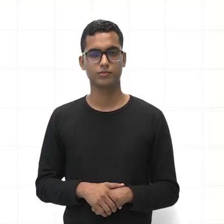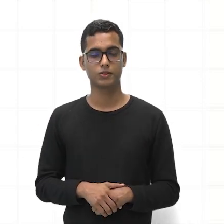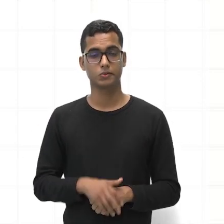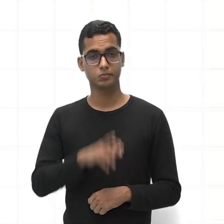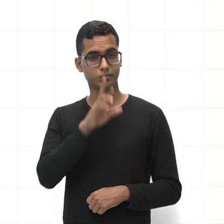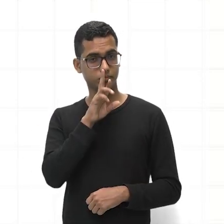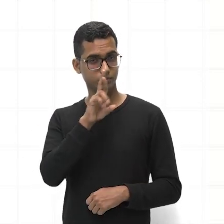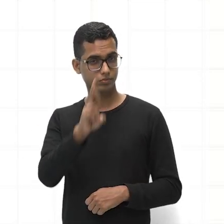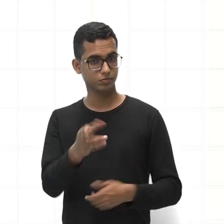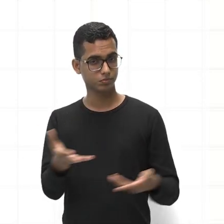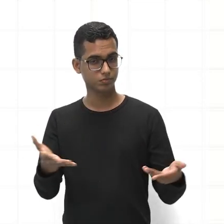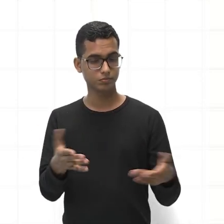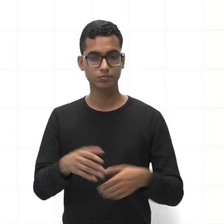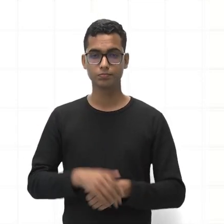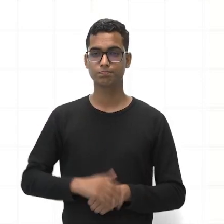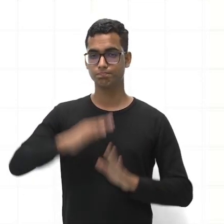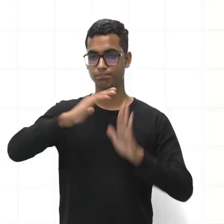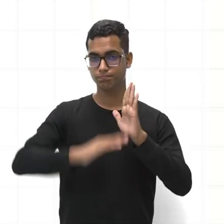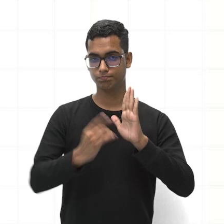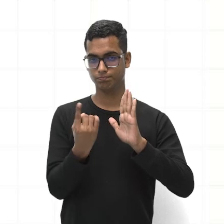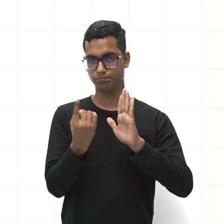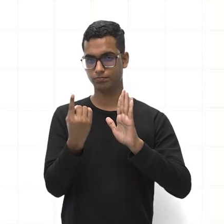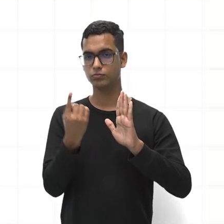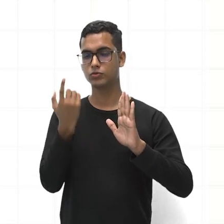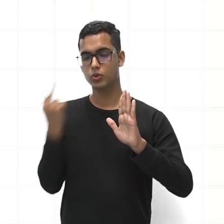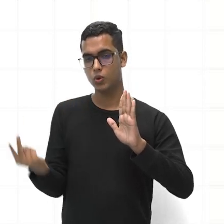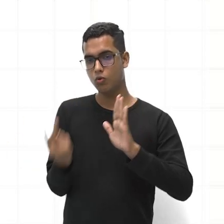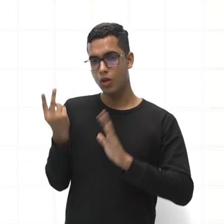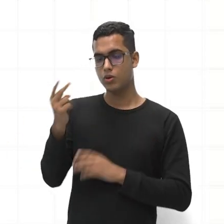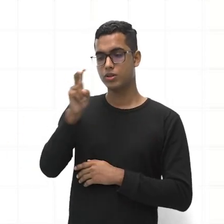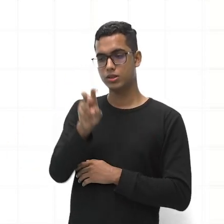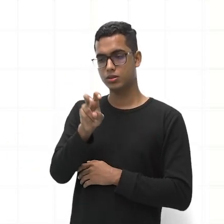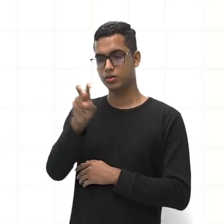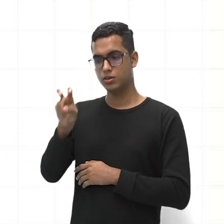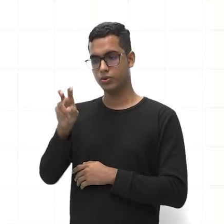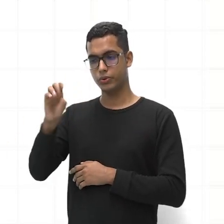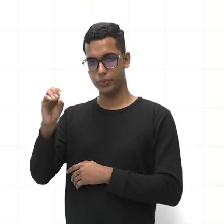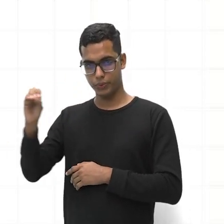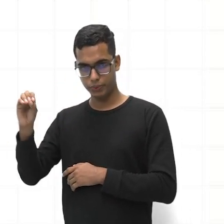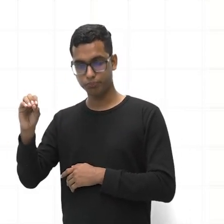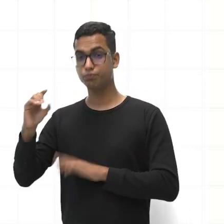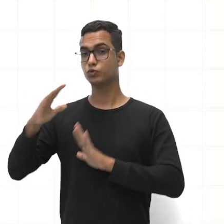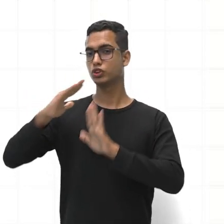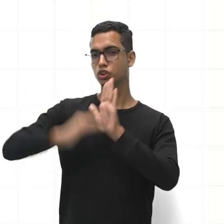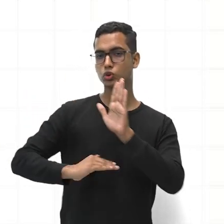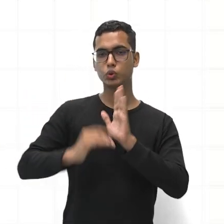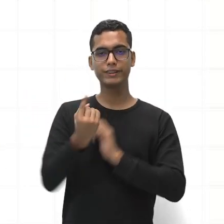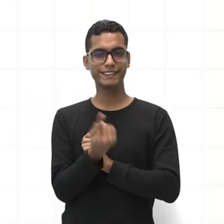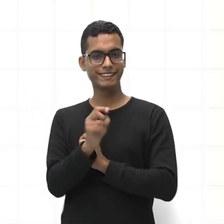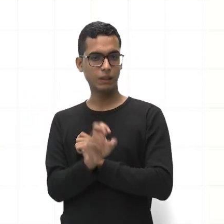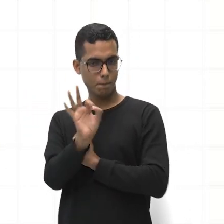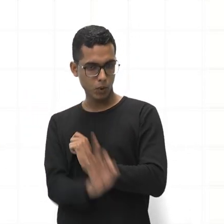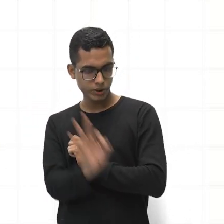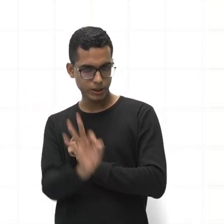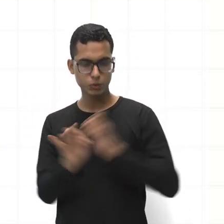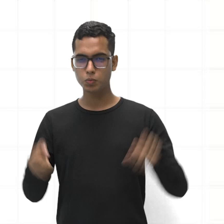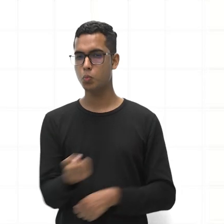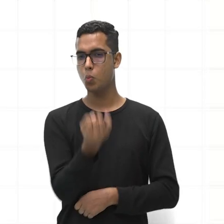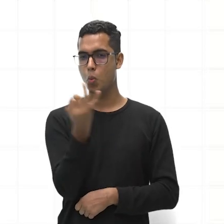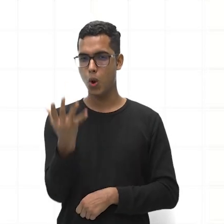Resolução. Então, o desconto de 15% de 5.500 é calculado multiplicando o preço original pelo percentual de